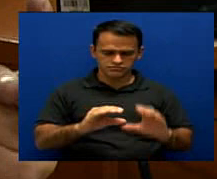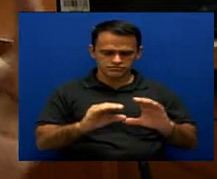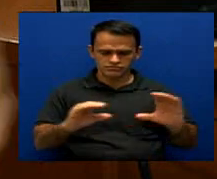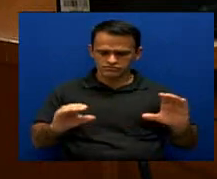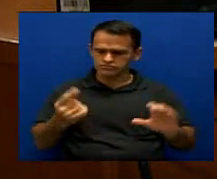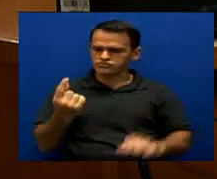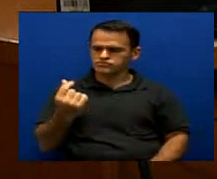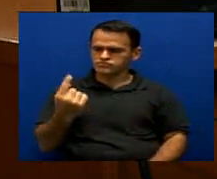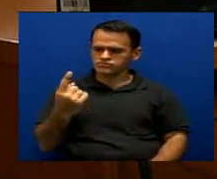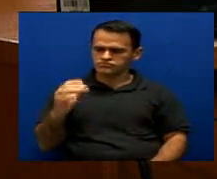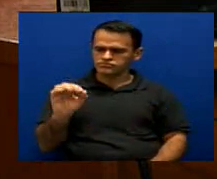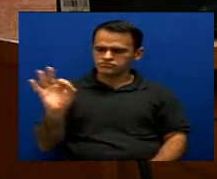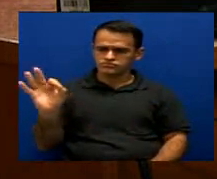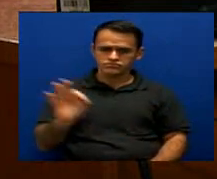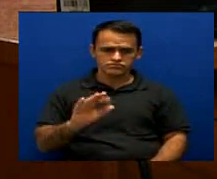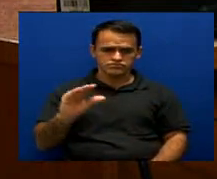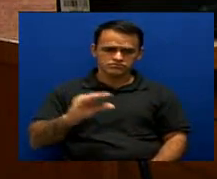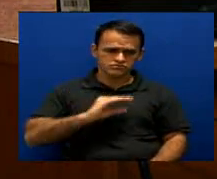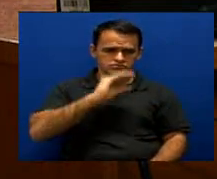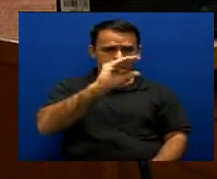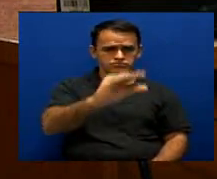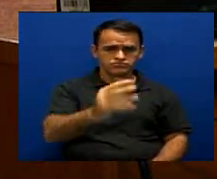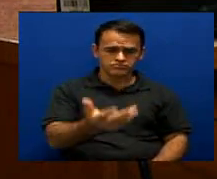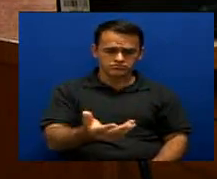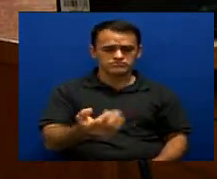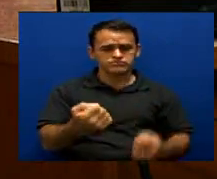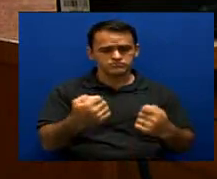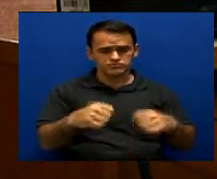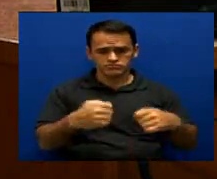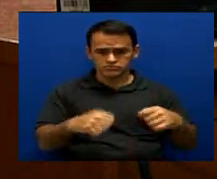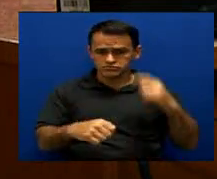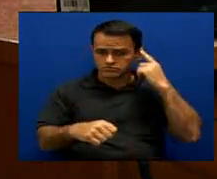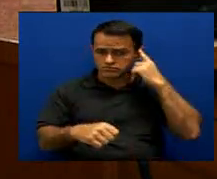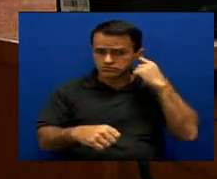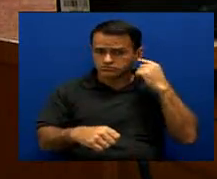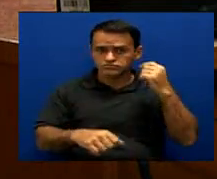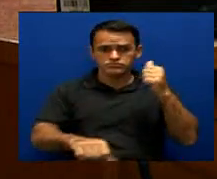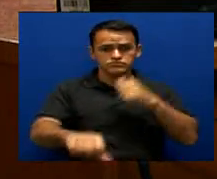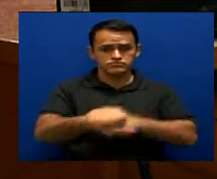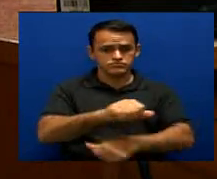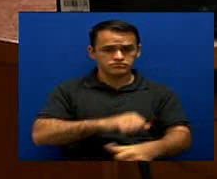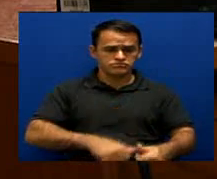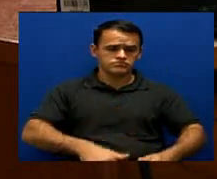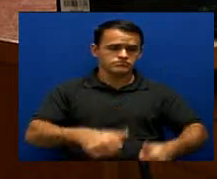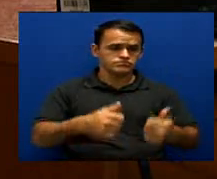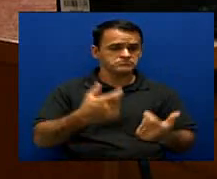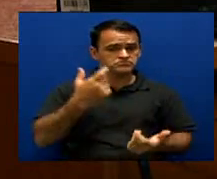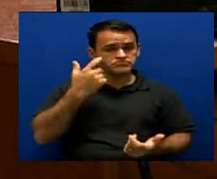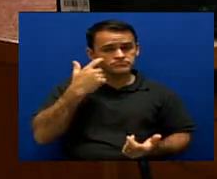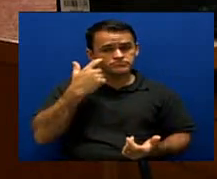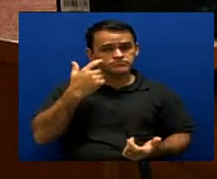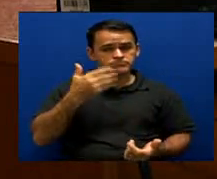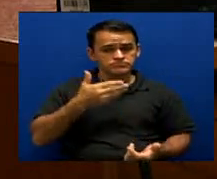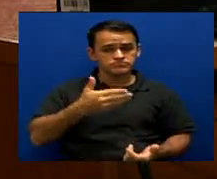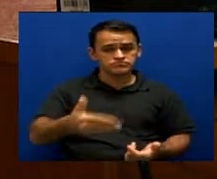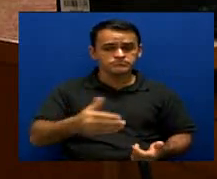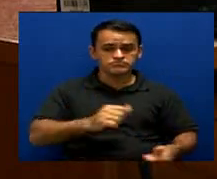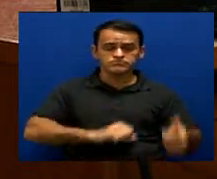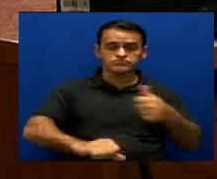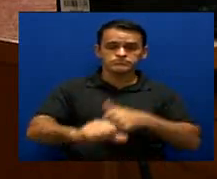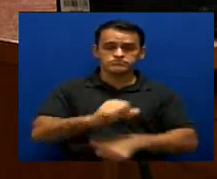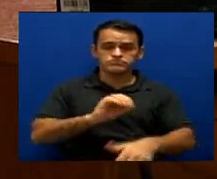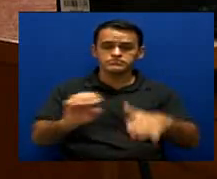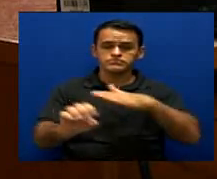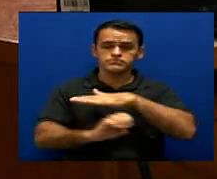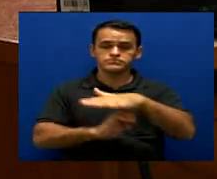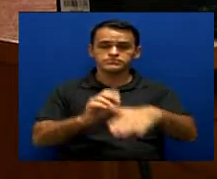duas unidades você não vai querer ter uma diferença de tratamento eu quero ver com a terceirização de todas as unidades